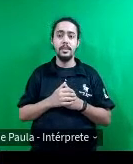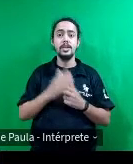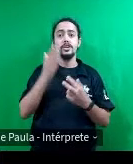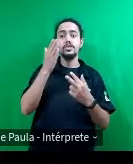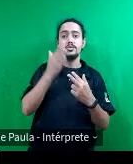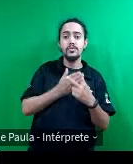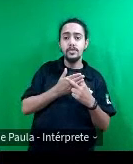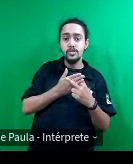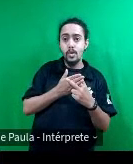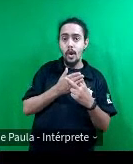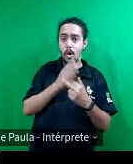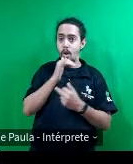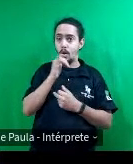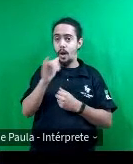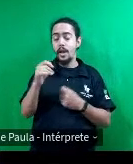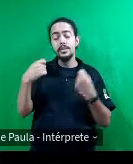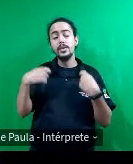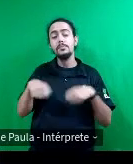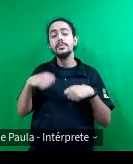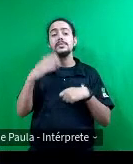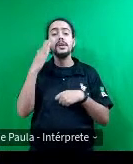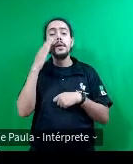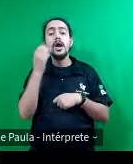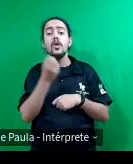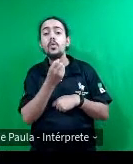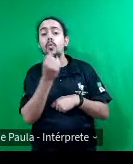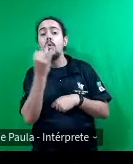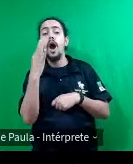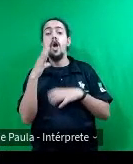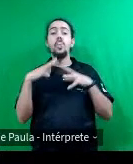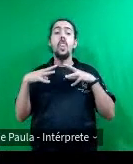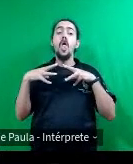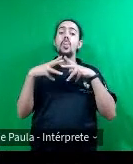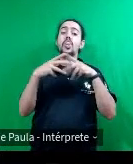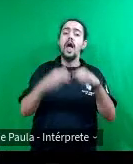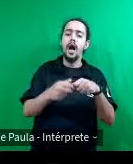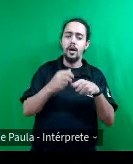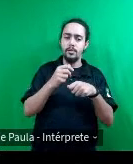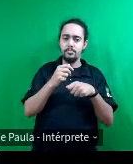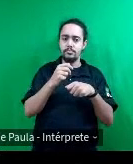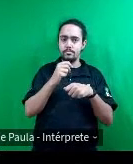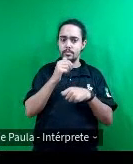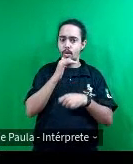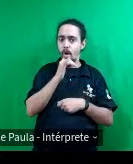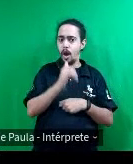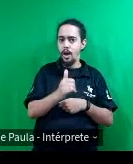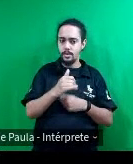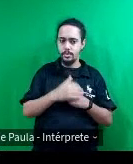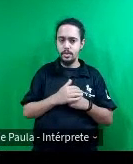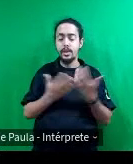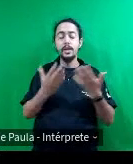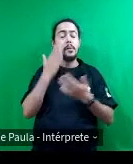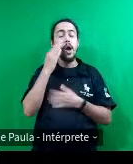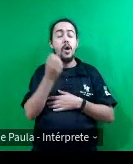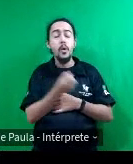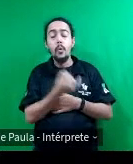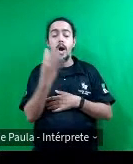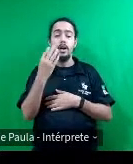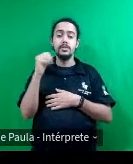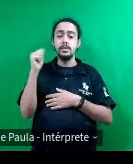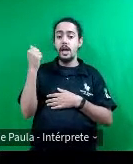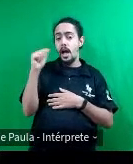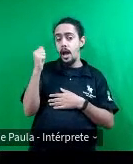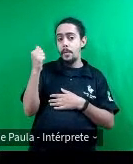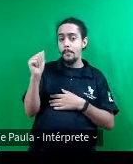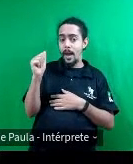total que está saindo da minha pilha, da minha fonte, do meu gerador, e eu quero saber desse total de ampere, quantos amperes que passam